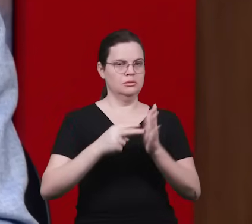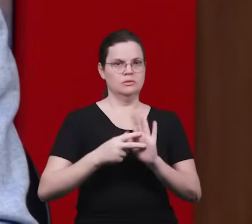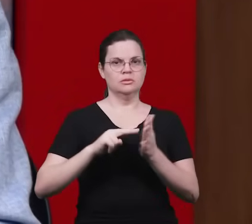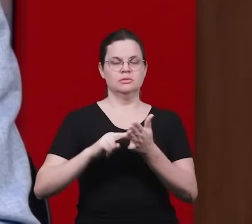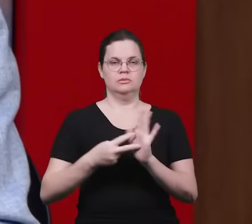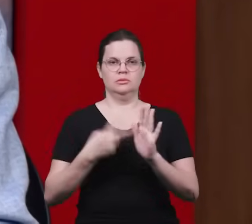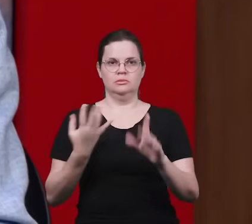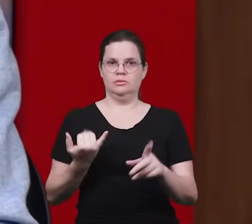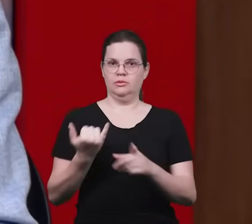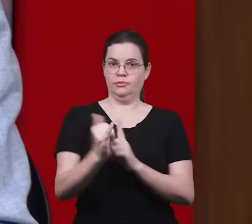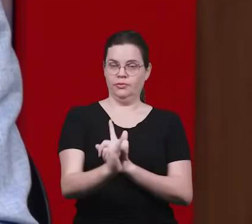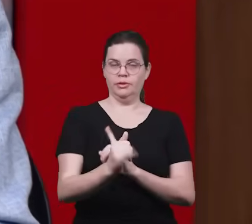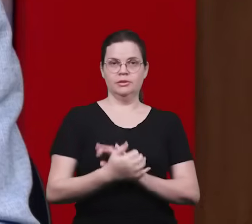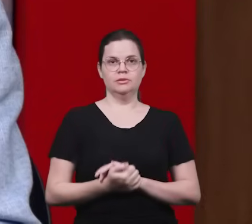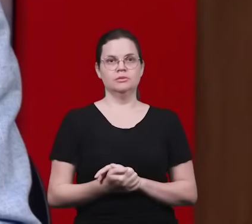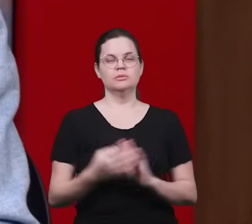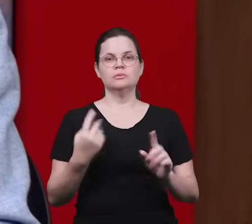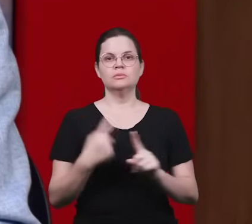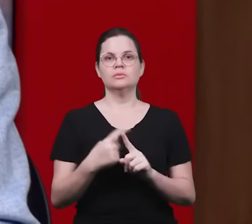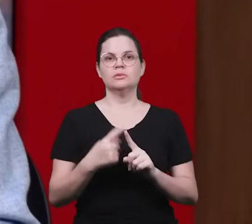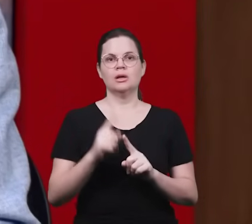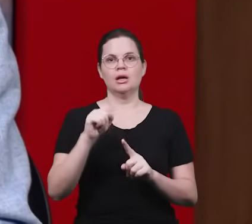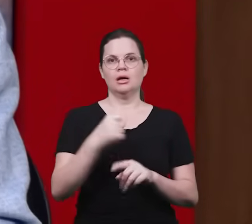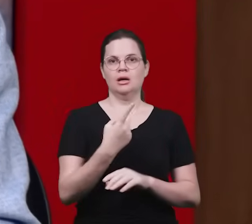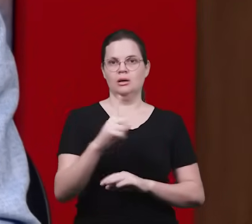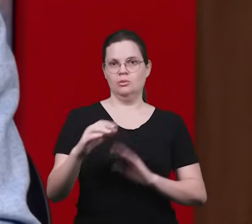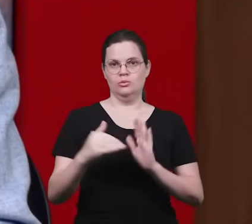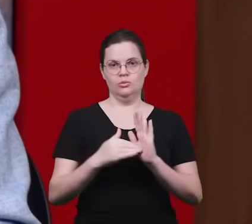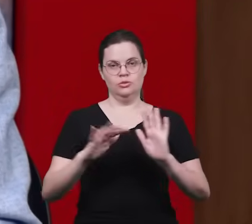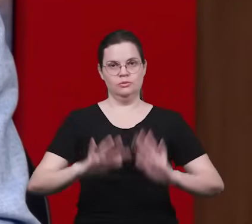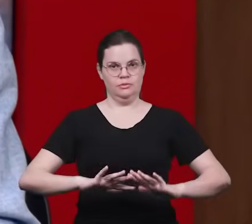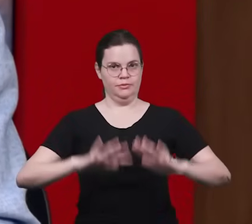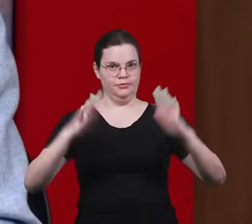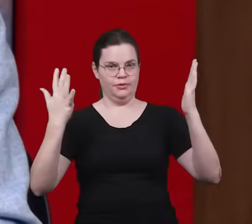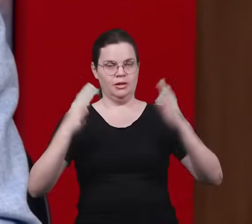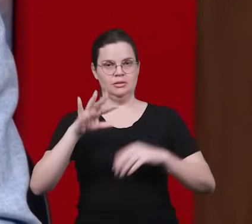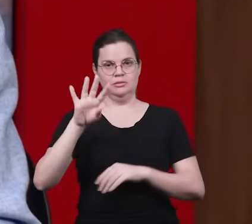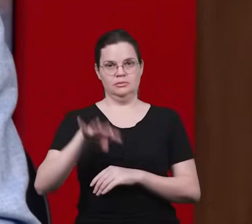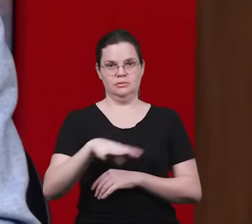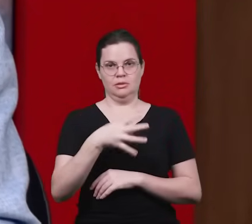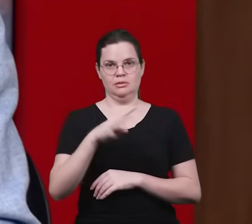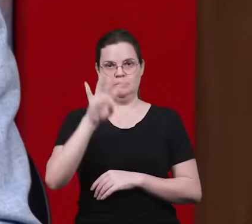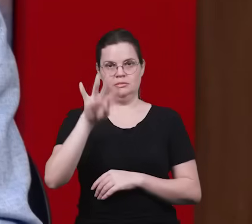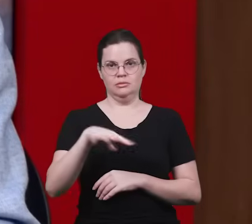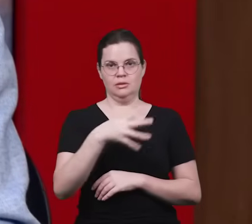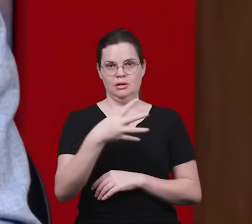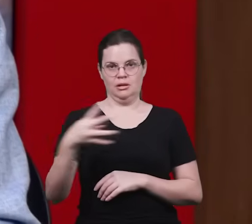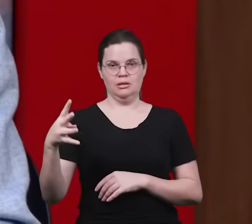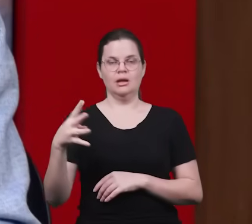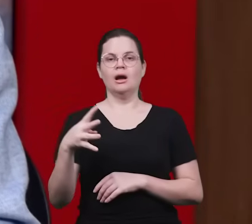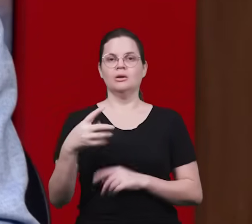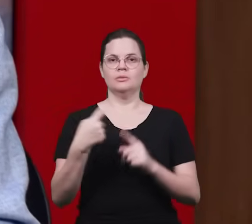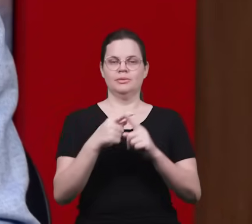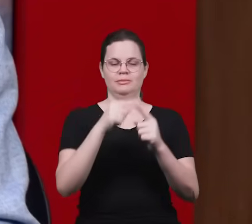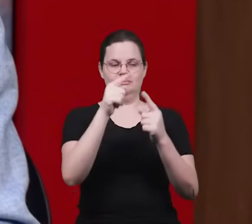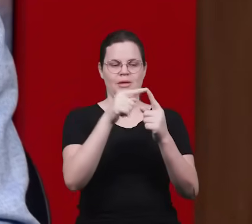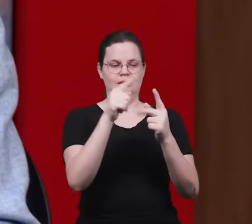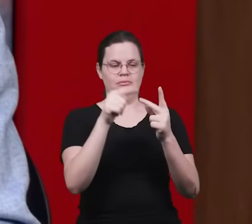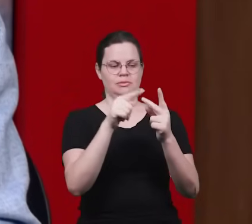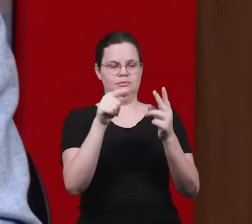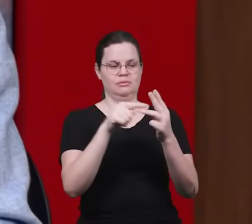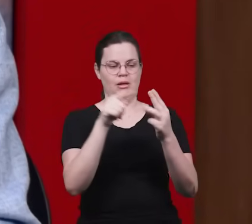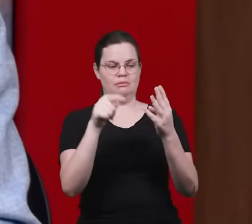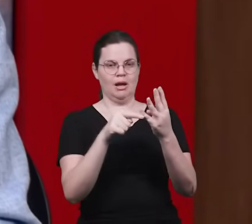iniciava, era a última festa do calendário da primeira primeiro grupo de festas, né? As festas da